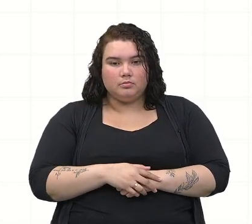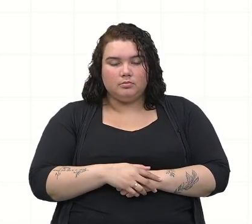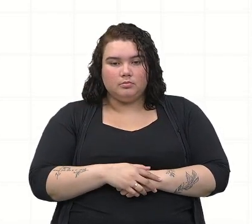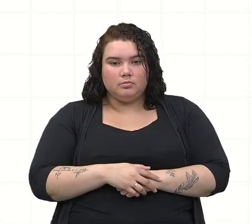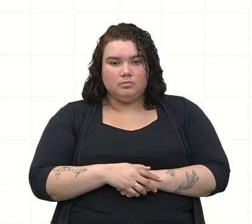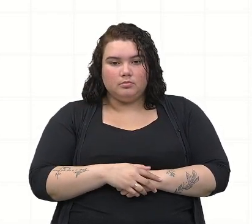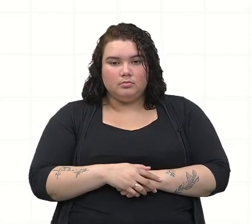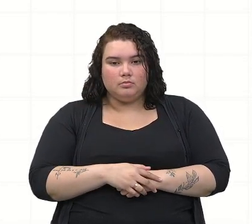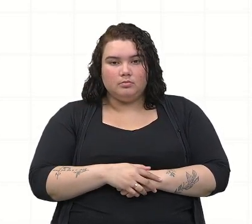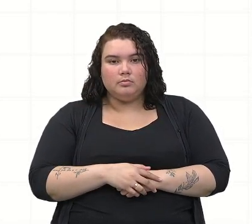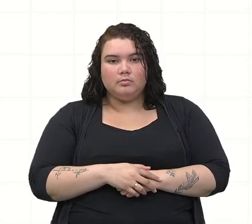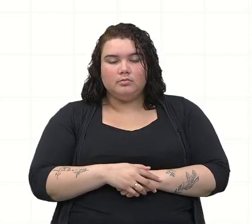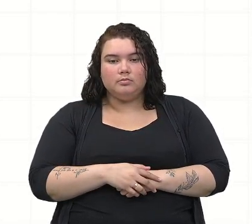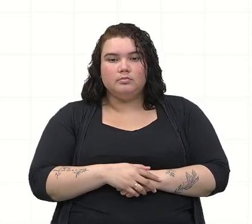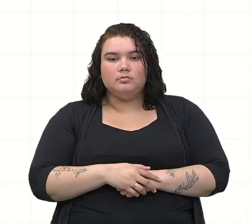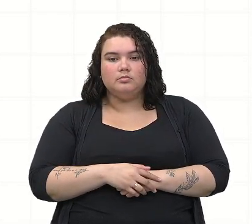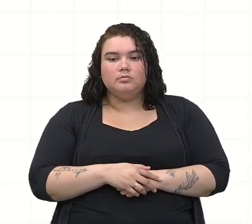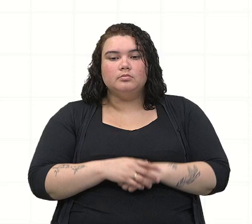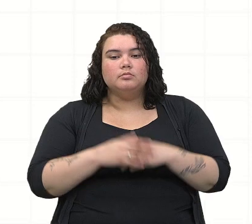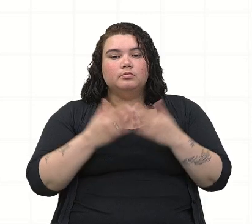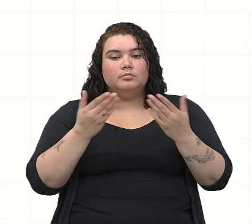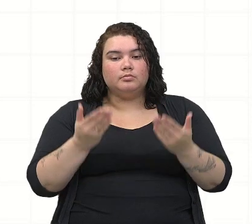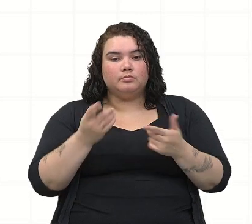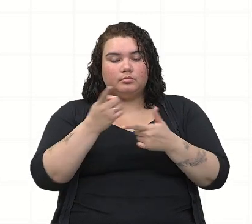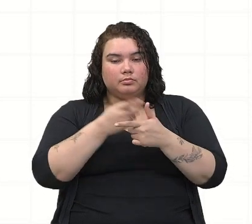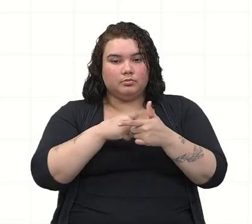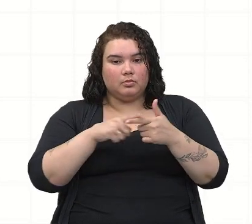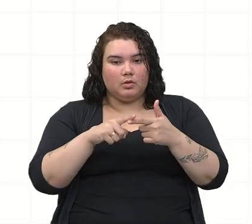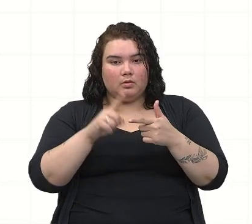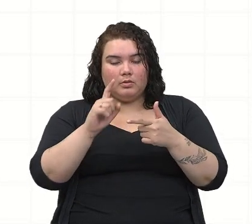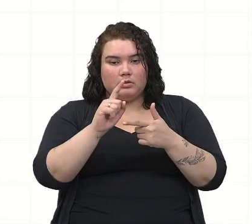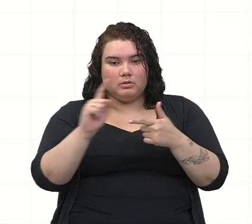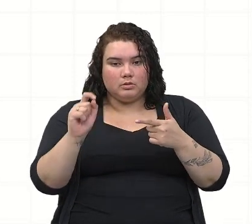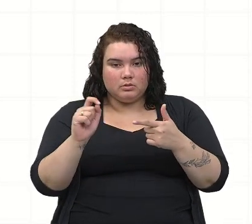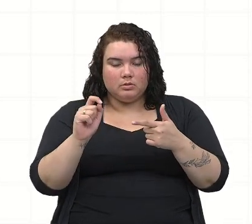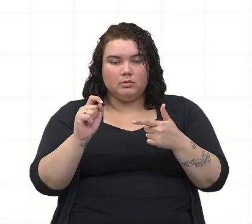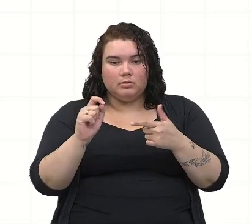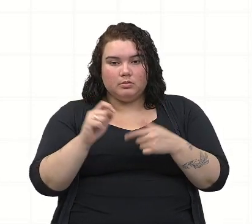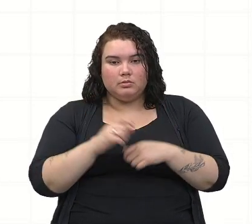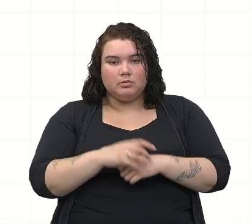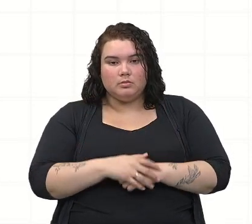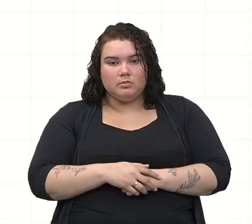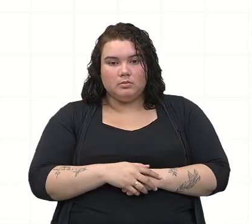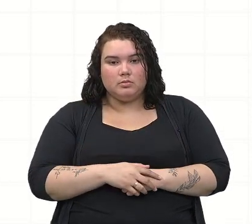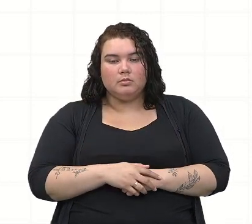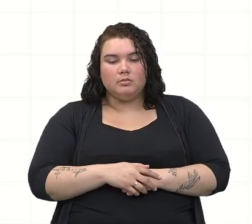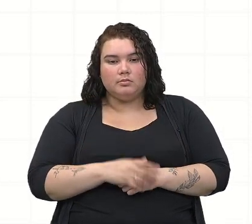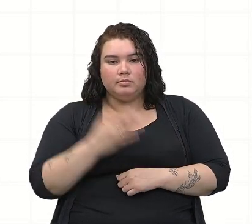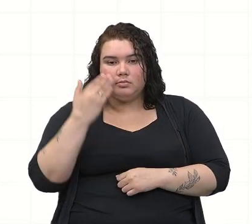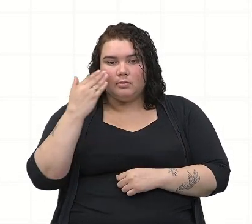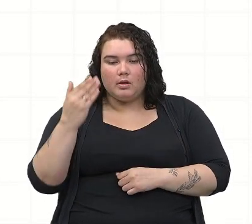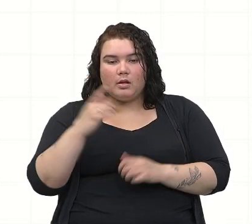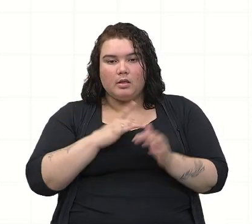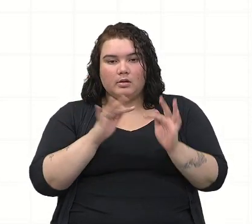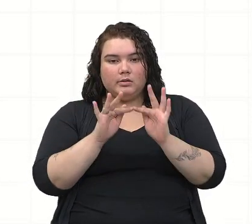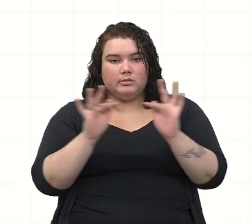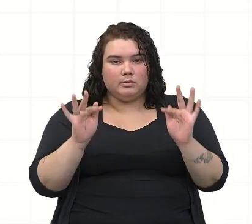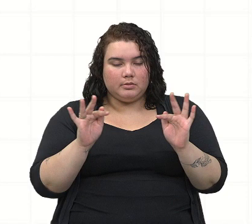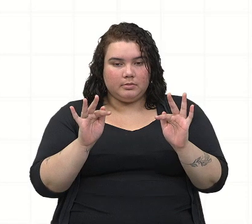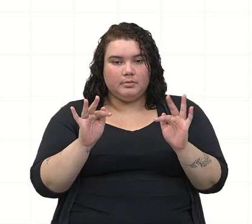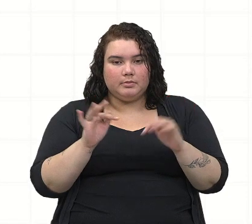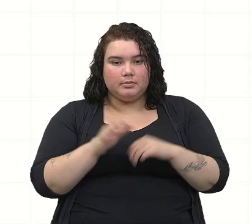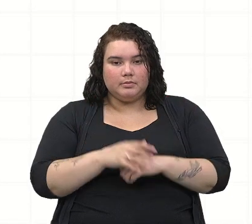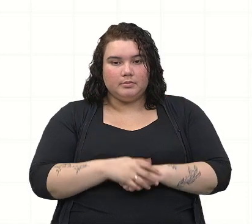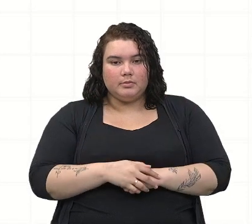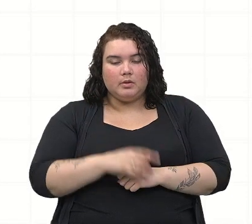Tá? Ó, divide por 100 aqui e divide por 100 2.500.